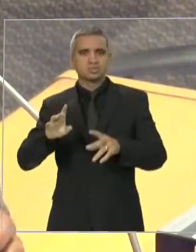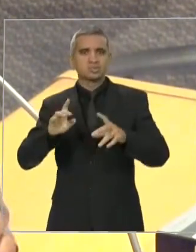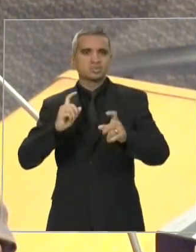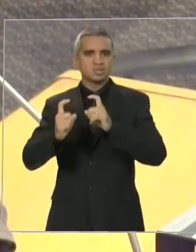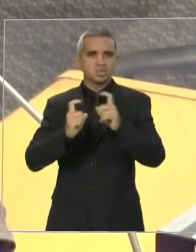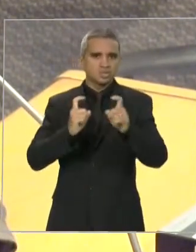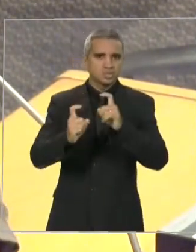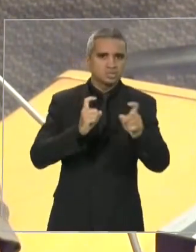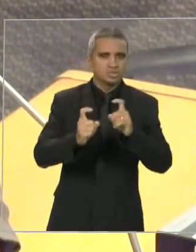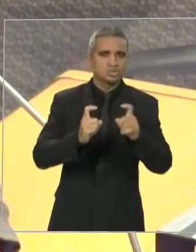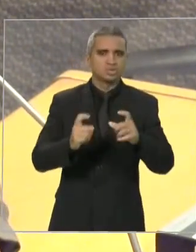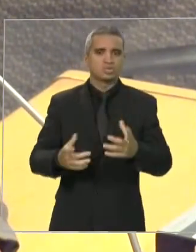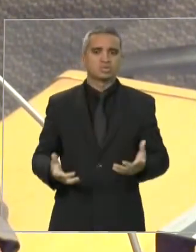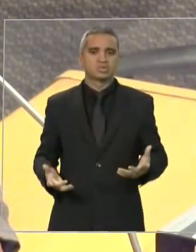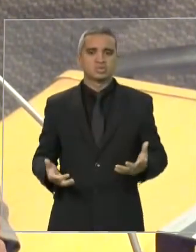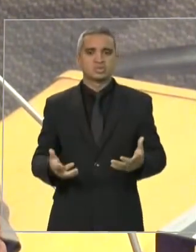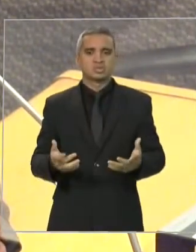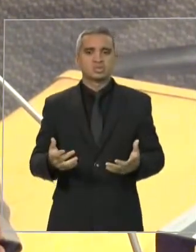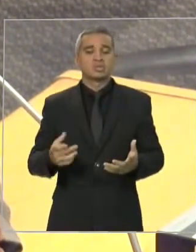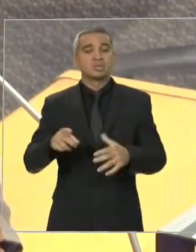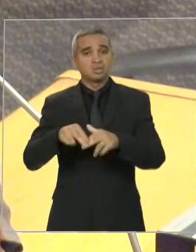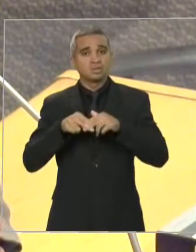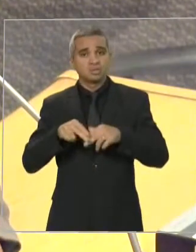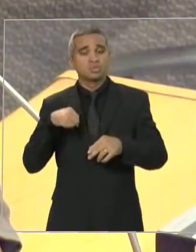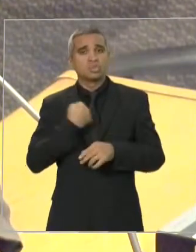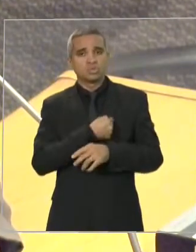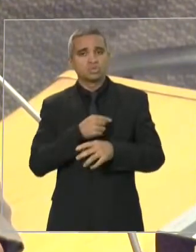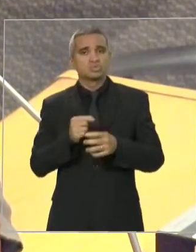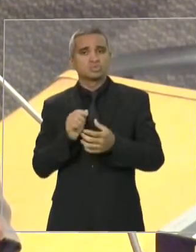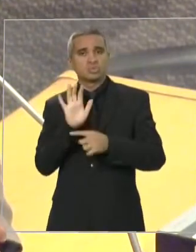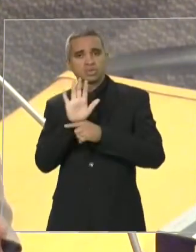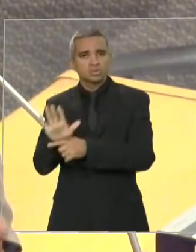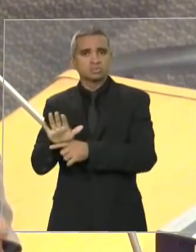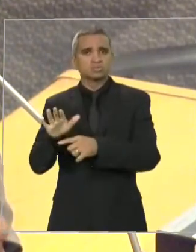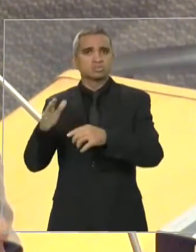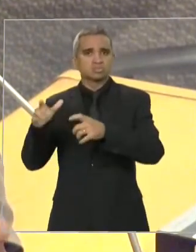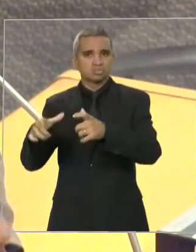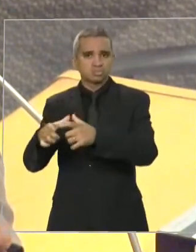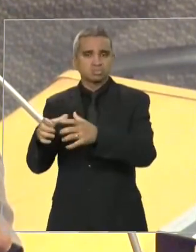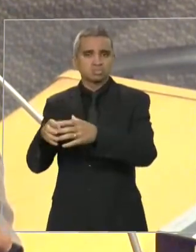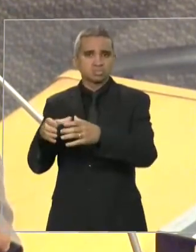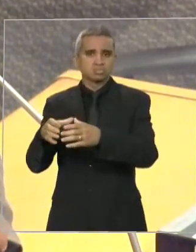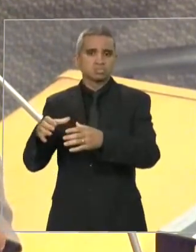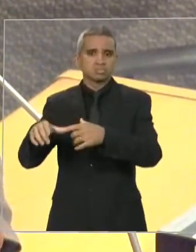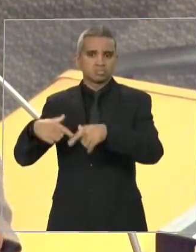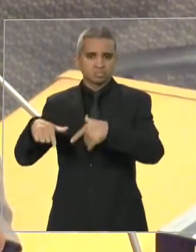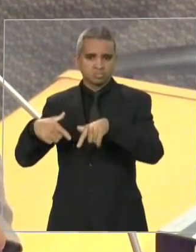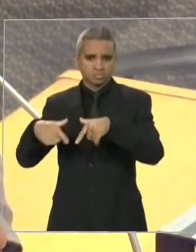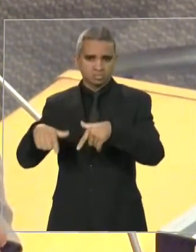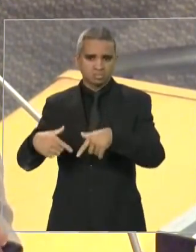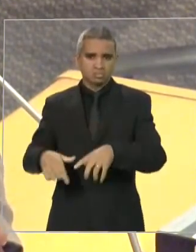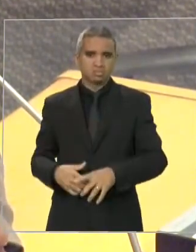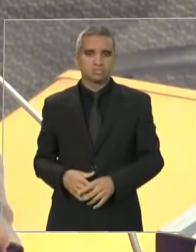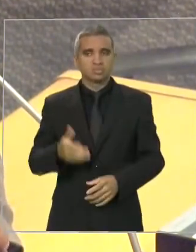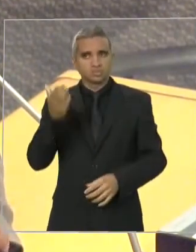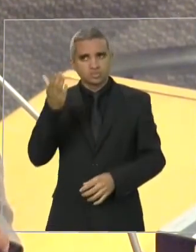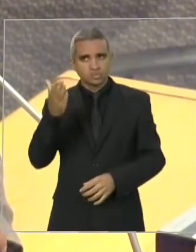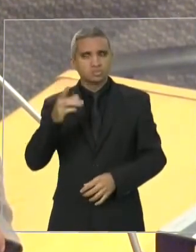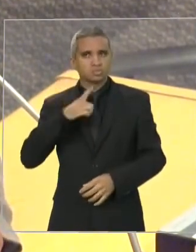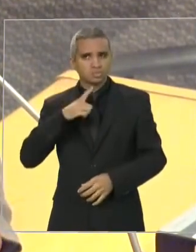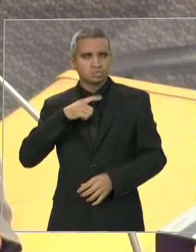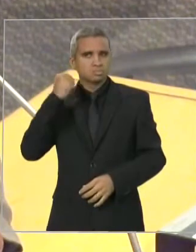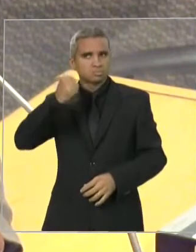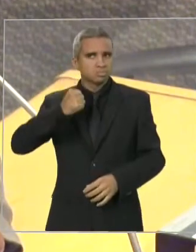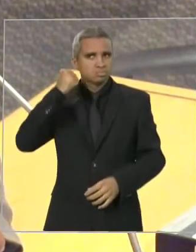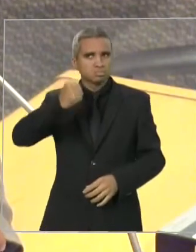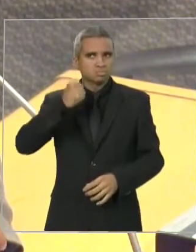poucos deputados que estão do lado dos trabalhadores, a voz de Vossa Excelência tem se levantado em defesa dos trabalhadores do Estado do